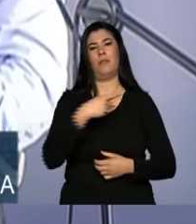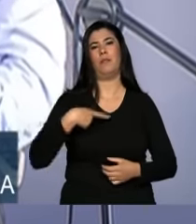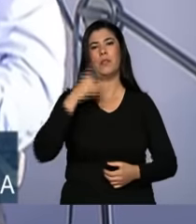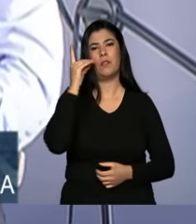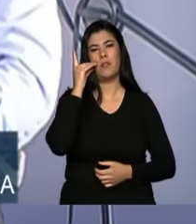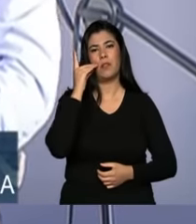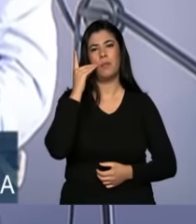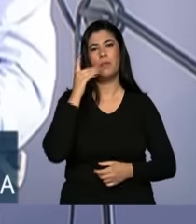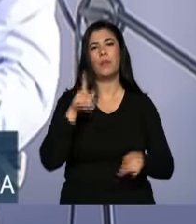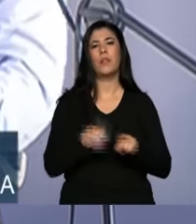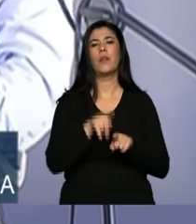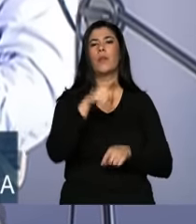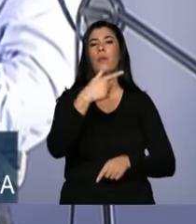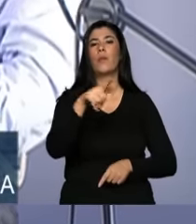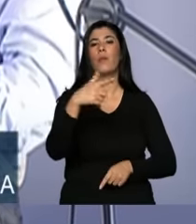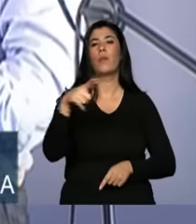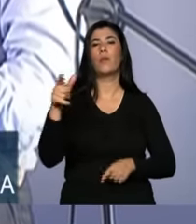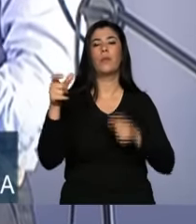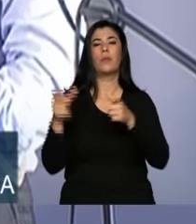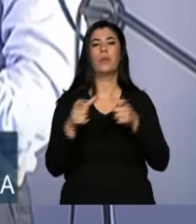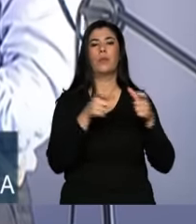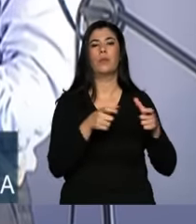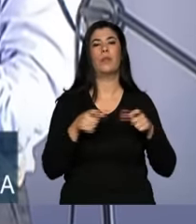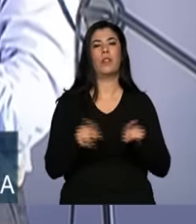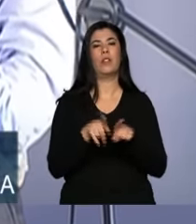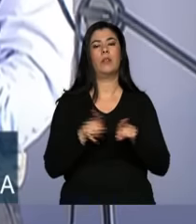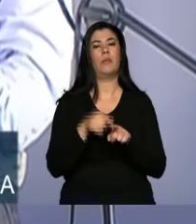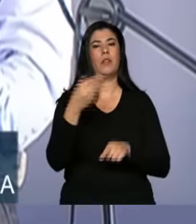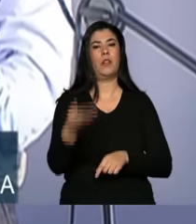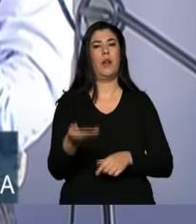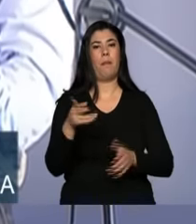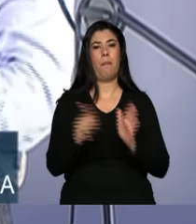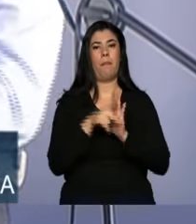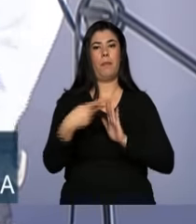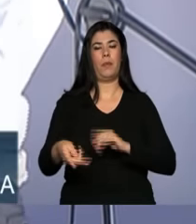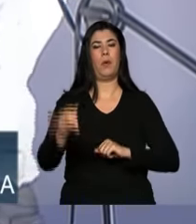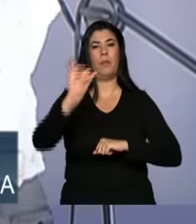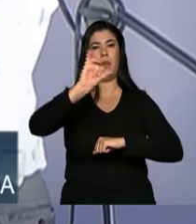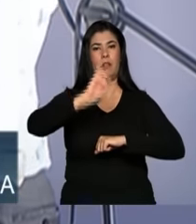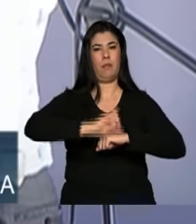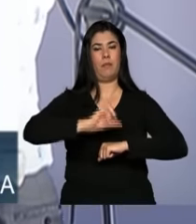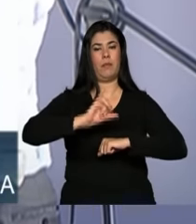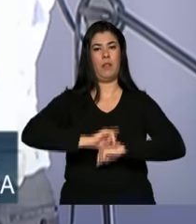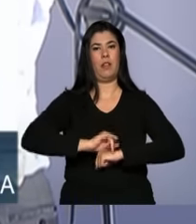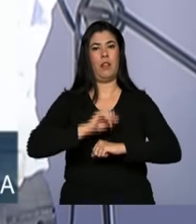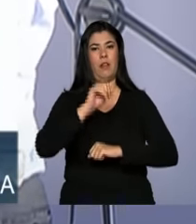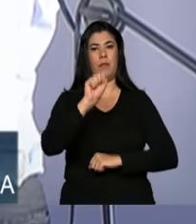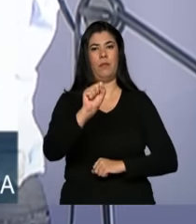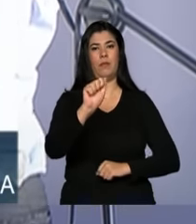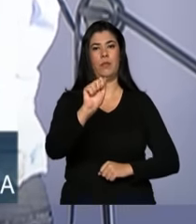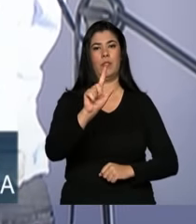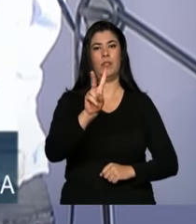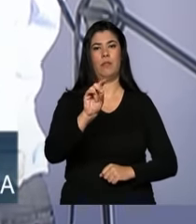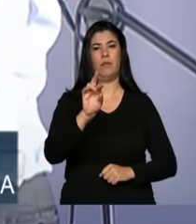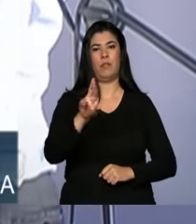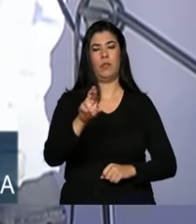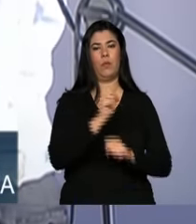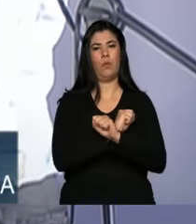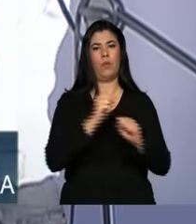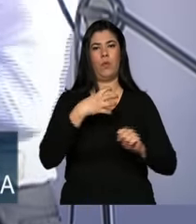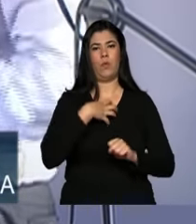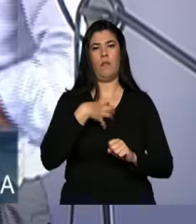na Bahia, inclusive a nossa capital, que desde que a presidenta lançou o